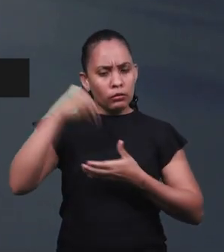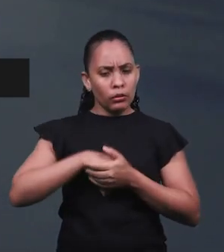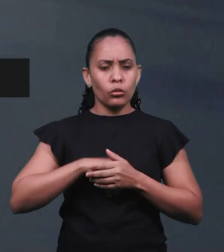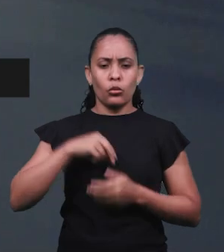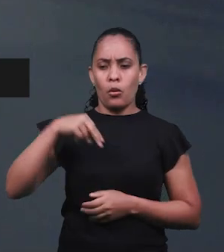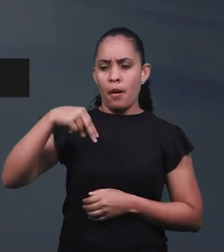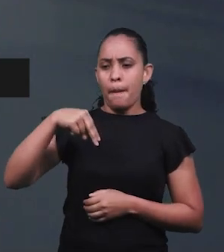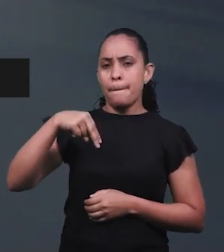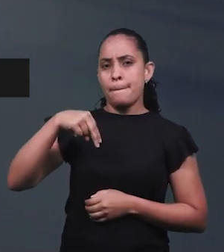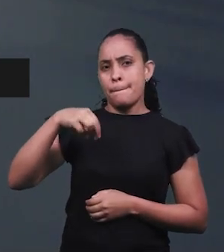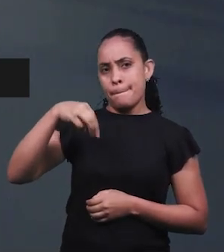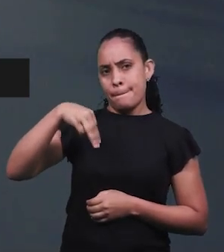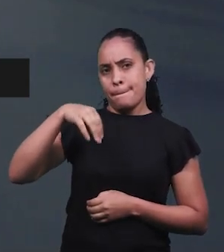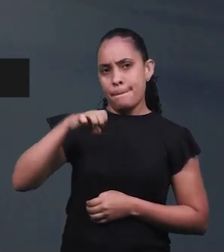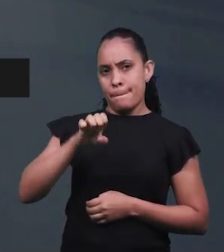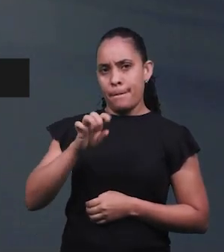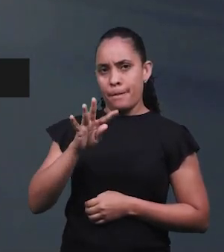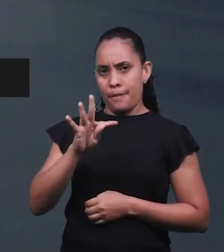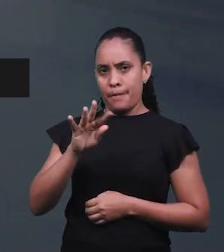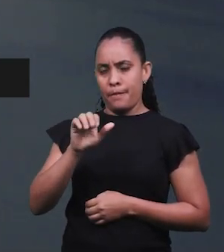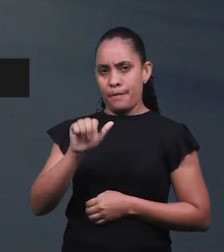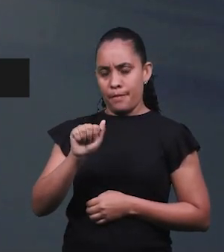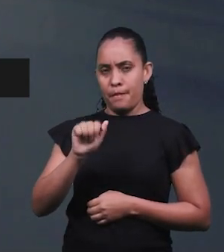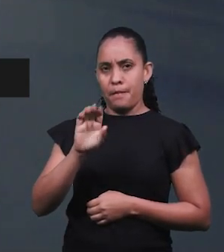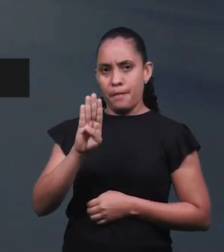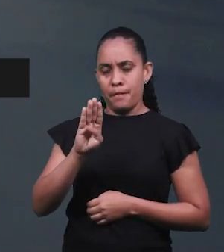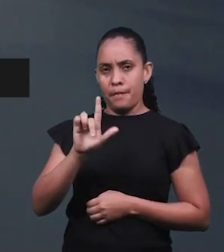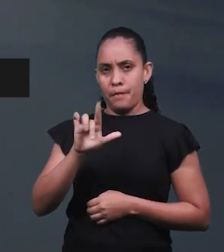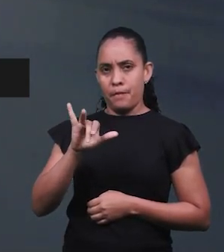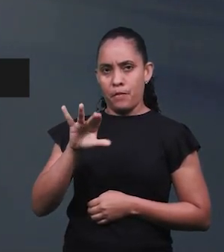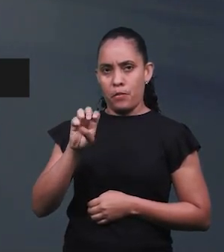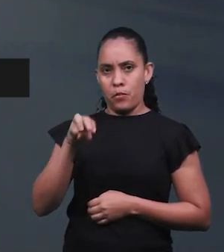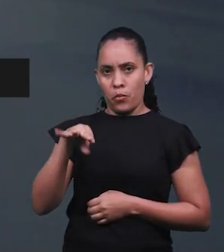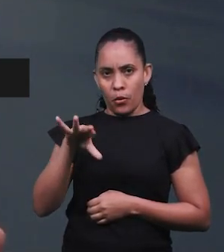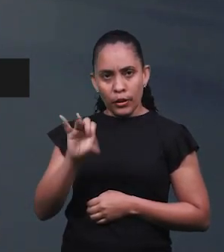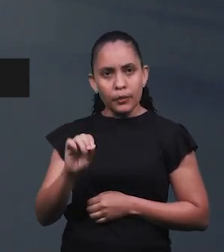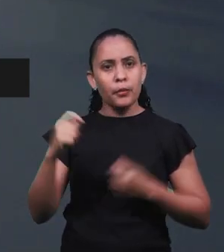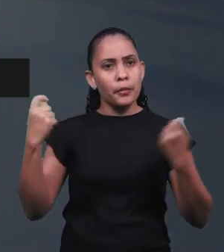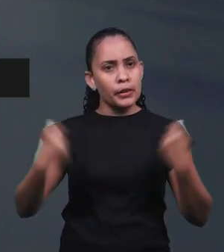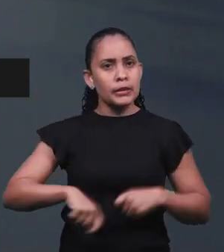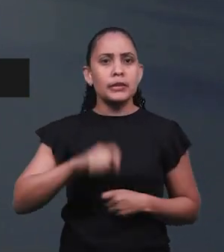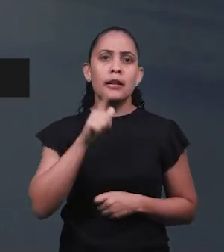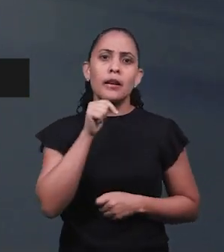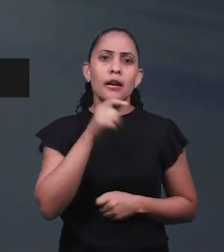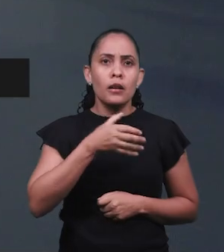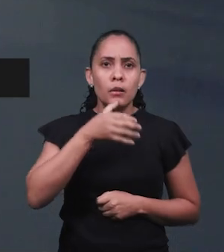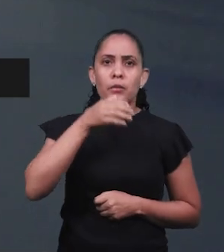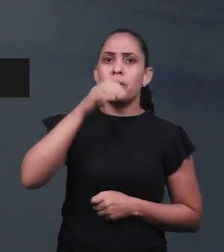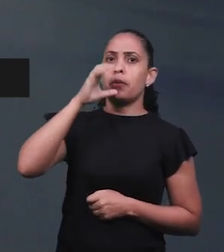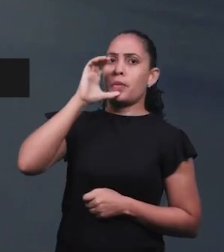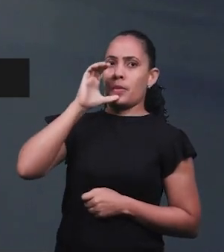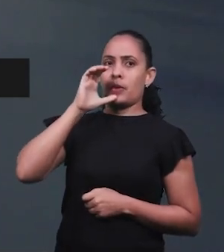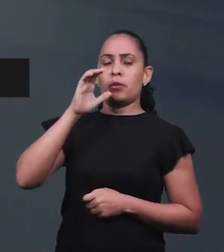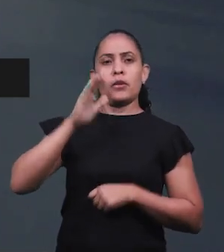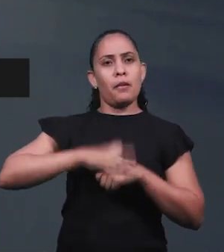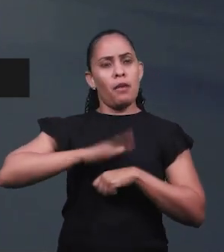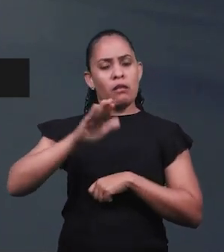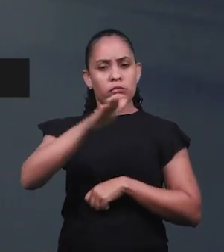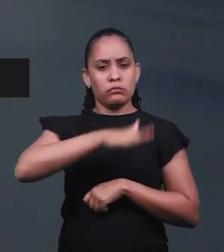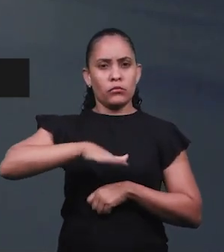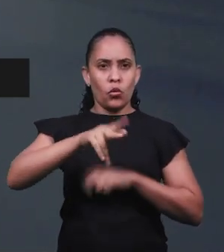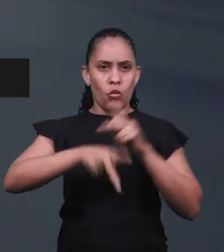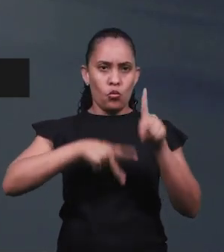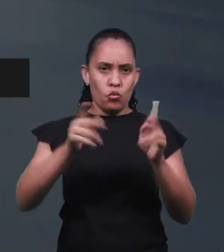né? E aí tem algumas doenças renais que o paciente precisa de beber mais líquido do que a população geral. Mas o